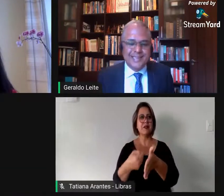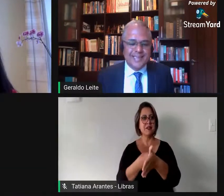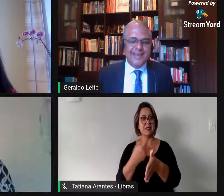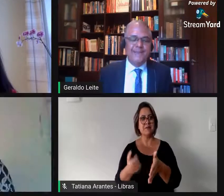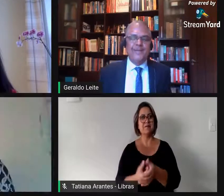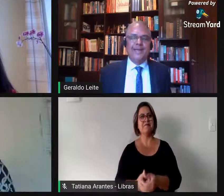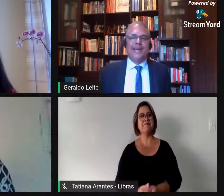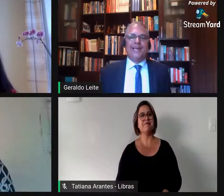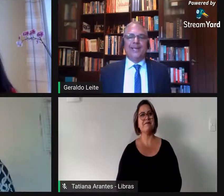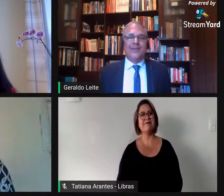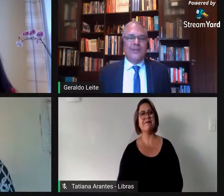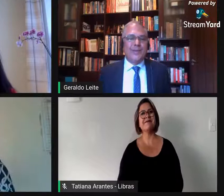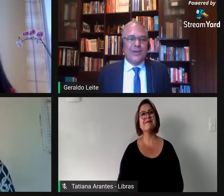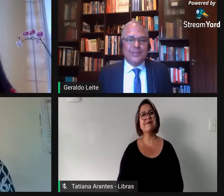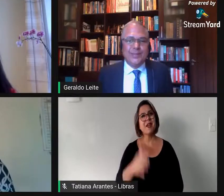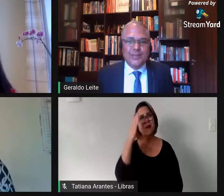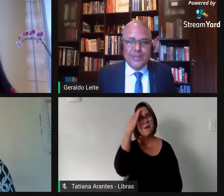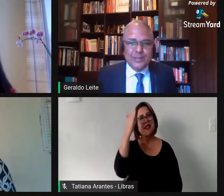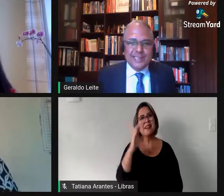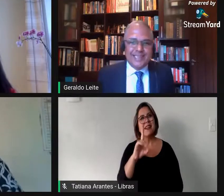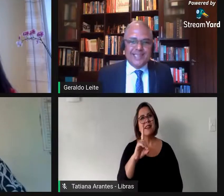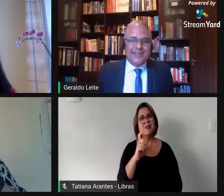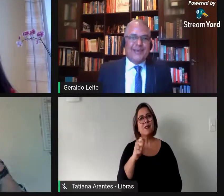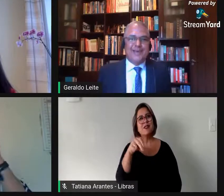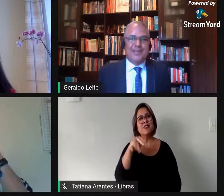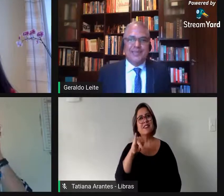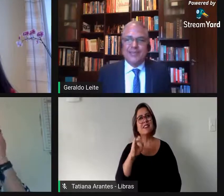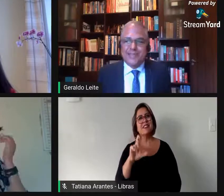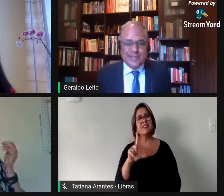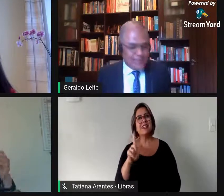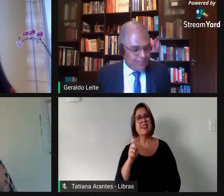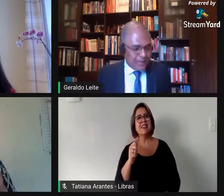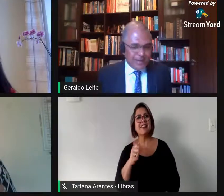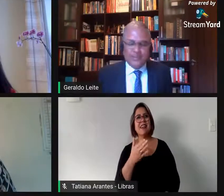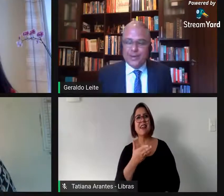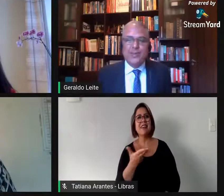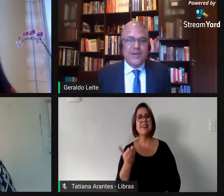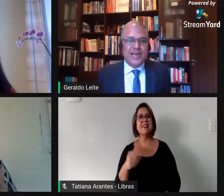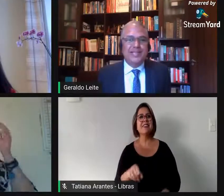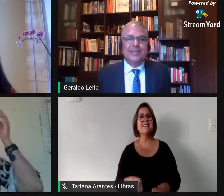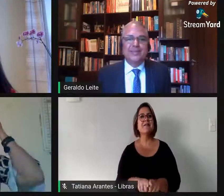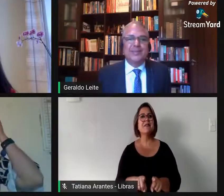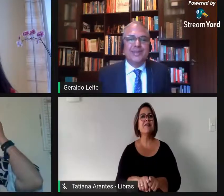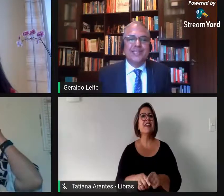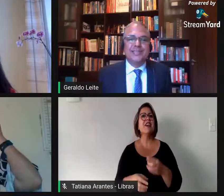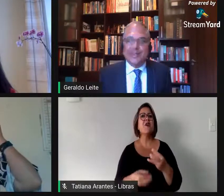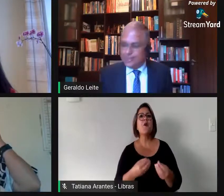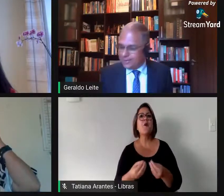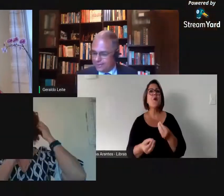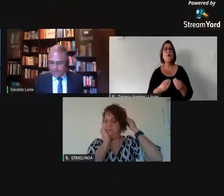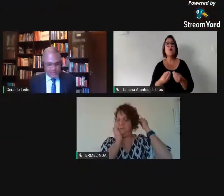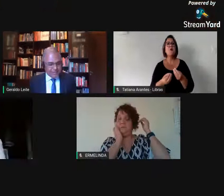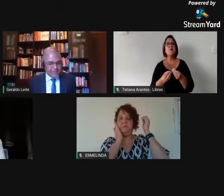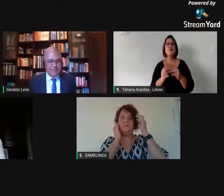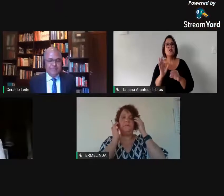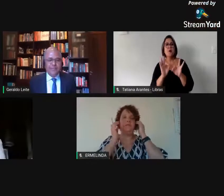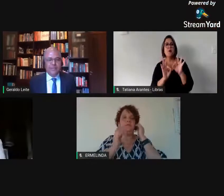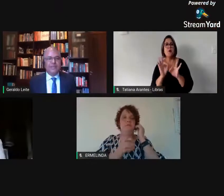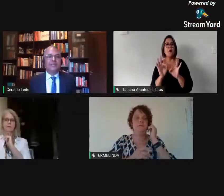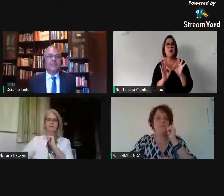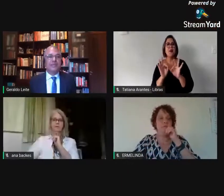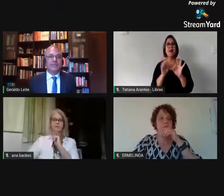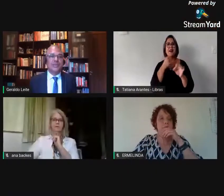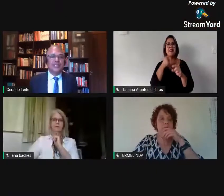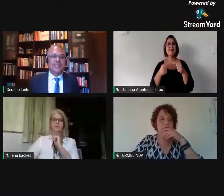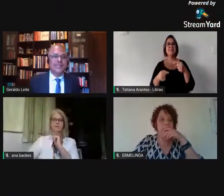Obrigado, Daniela. Nós voltamos aqui agora nos reunir para ver como é que nós vamos organizar o nosso debate. Tem